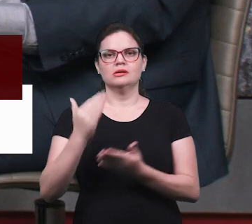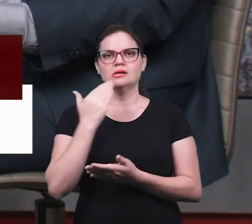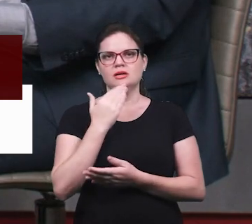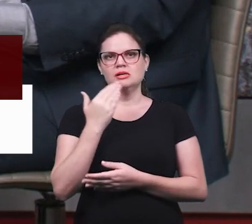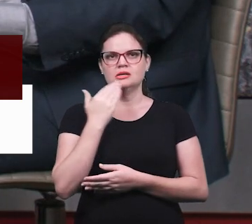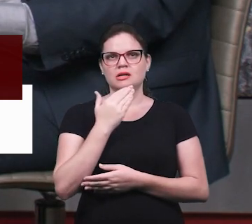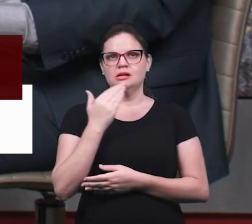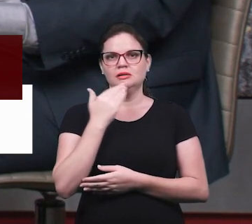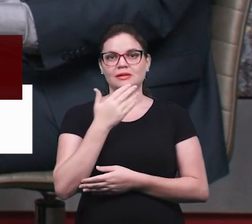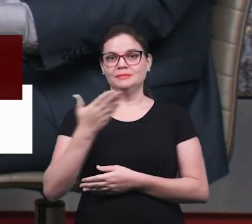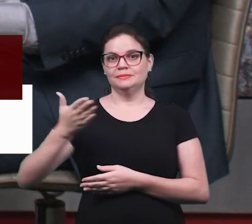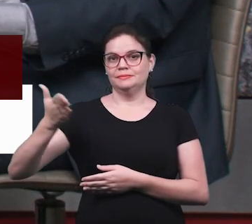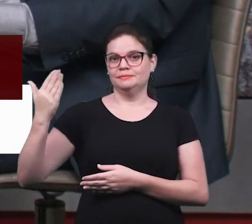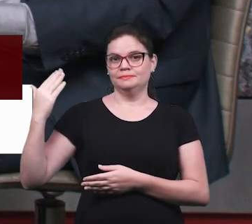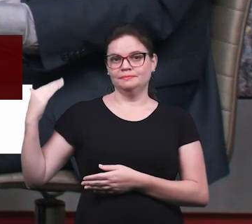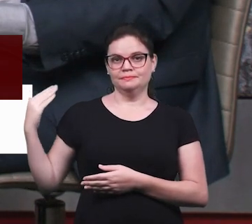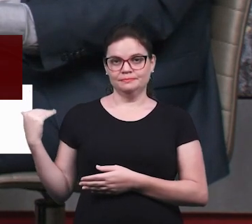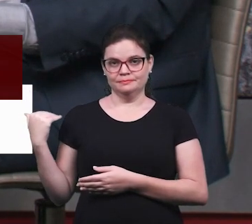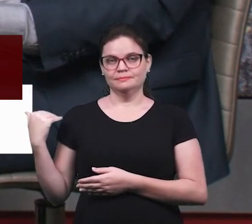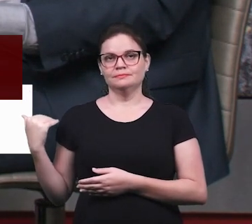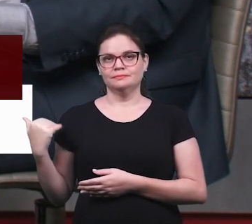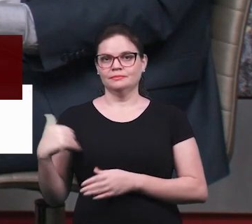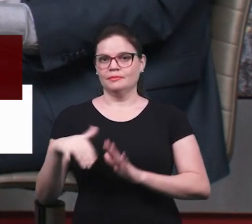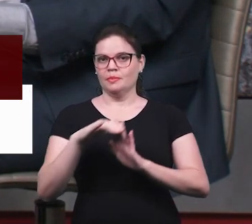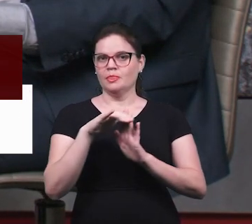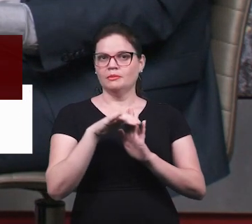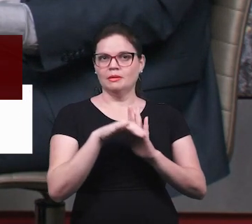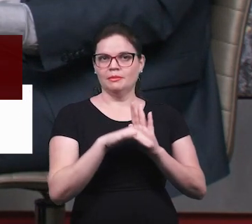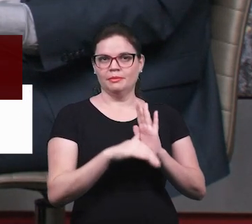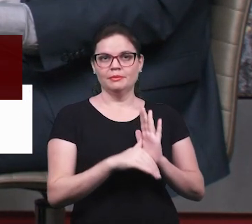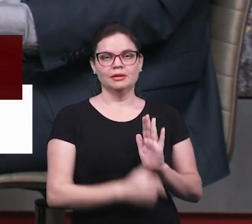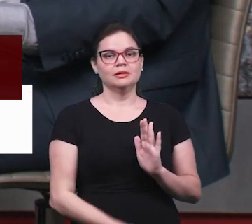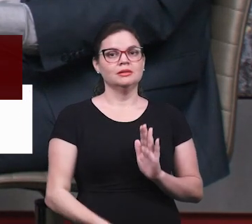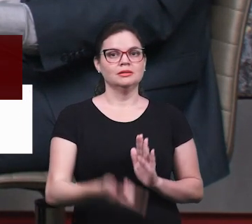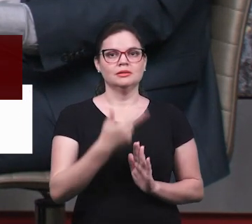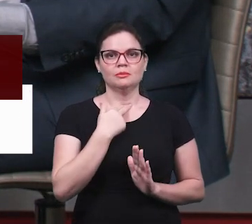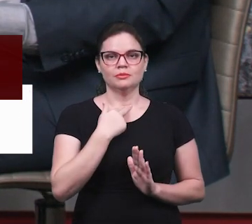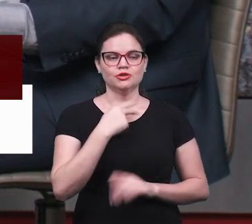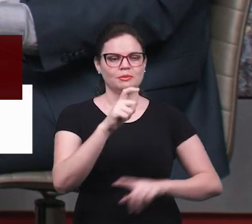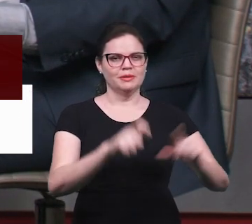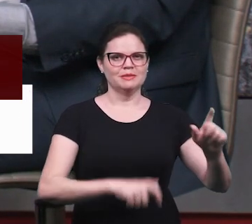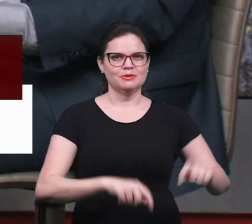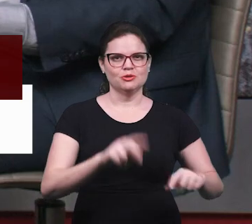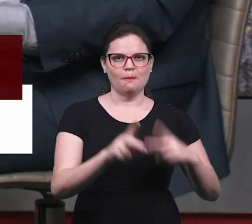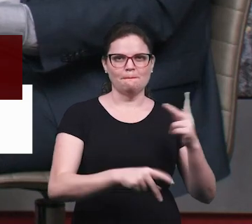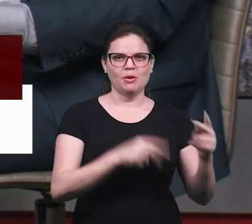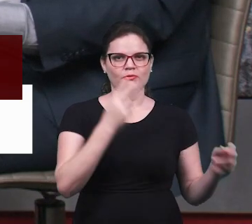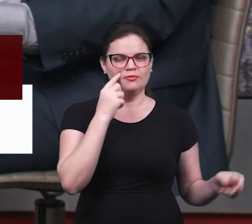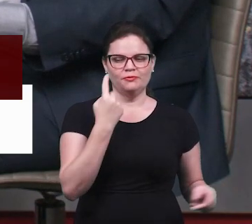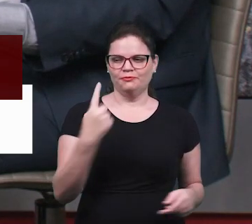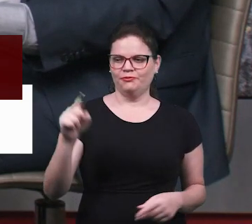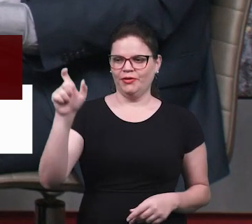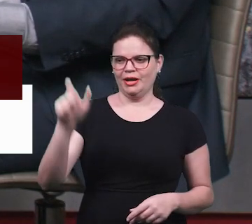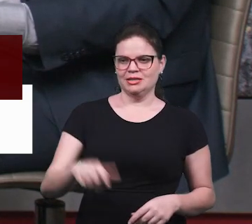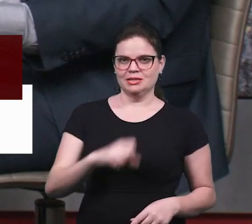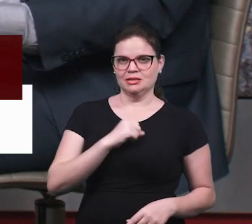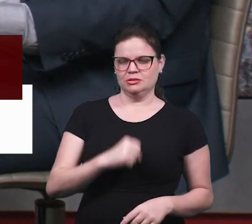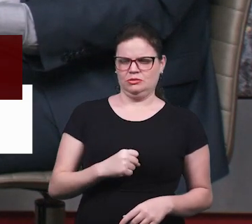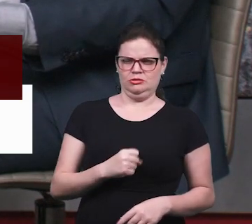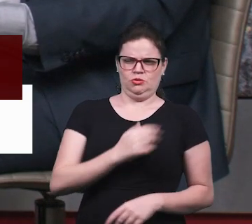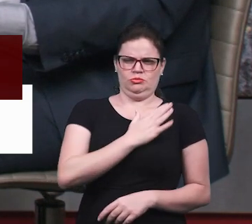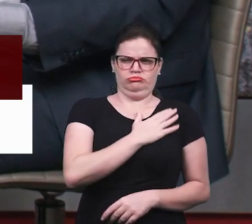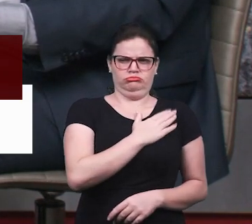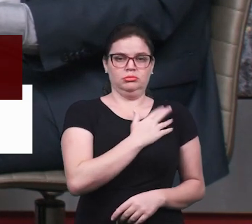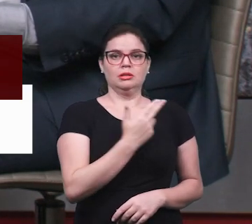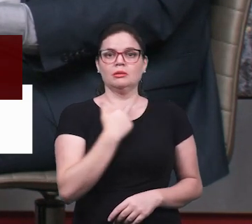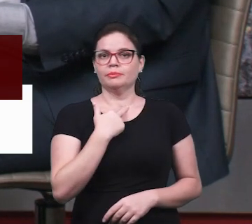né, que no passado eram essas aqui, não podiam causar nem estranheza para os sacerdotes. O que